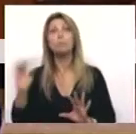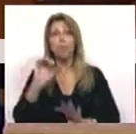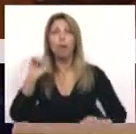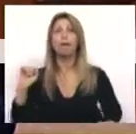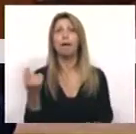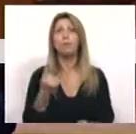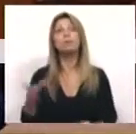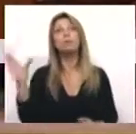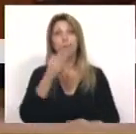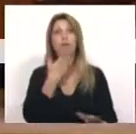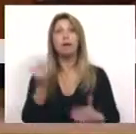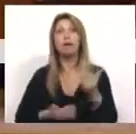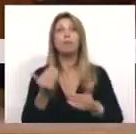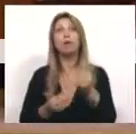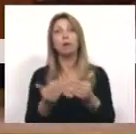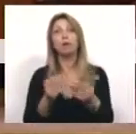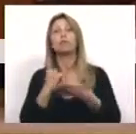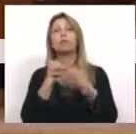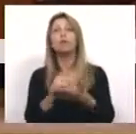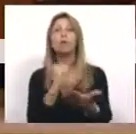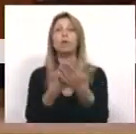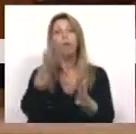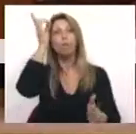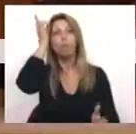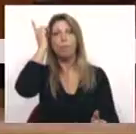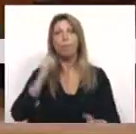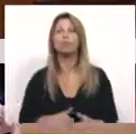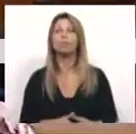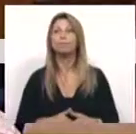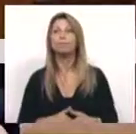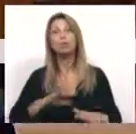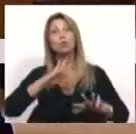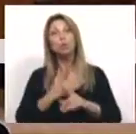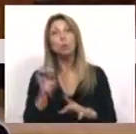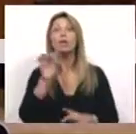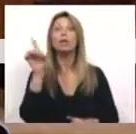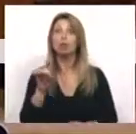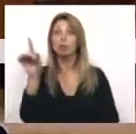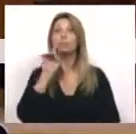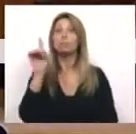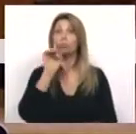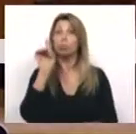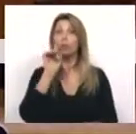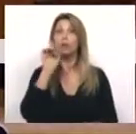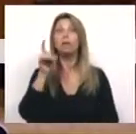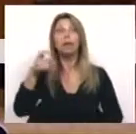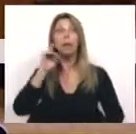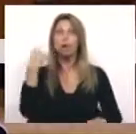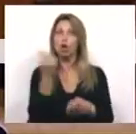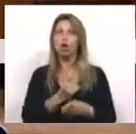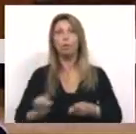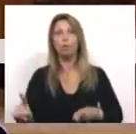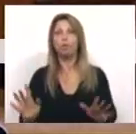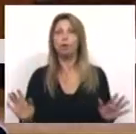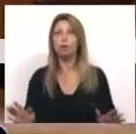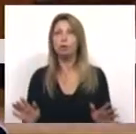e mais eficazes no apoio aos bombeiros. Uma outra questão que importa garantir de uma vez por todas é